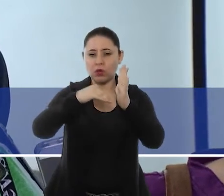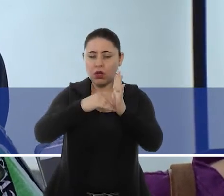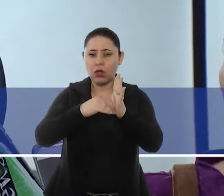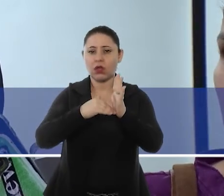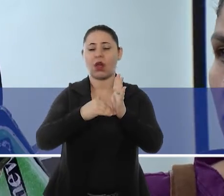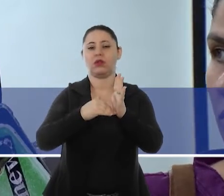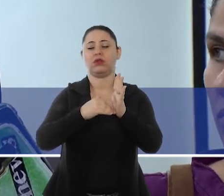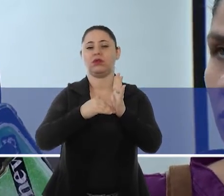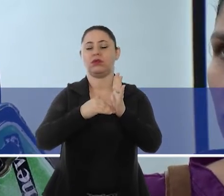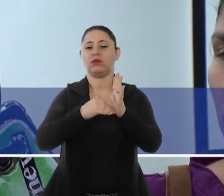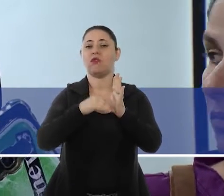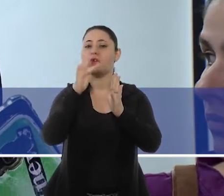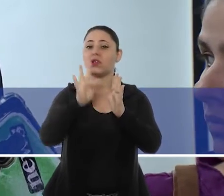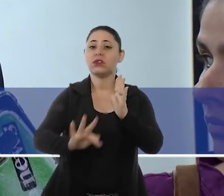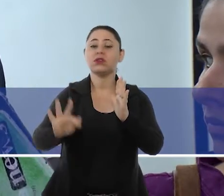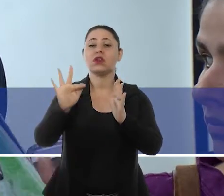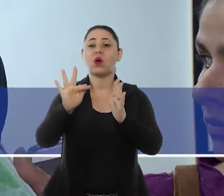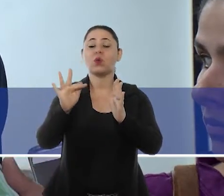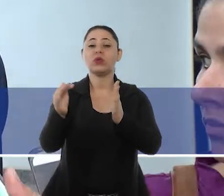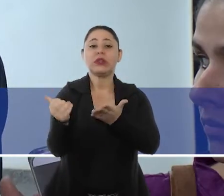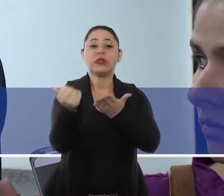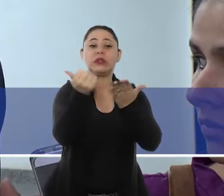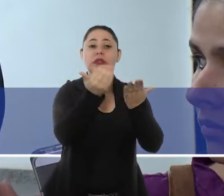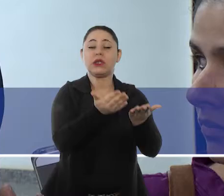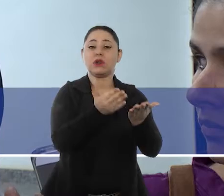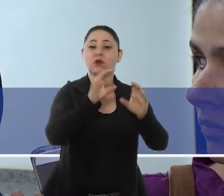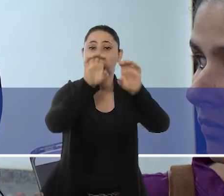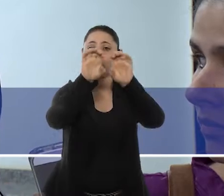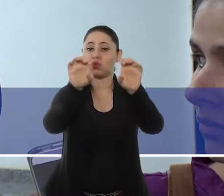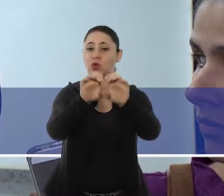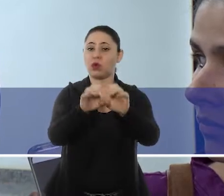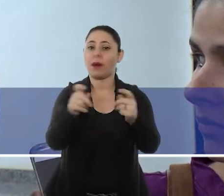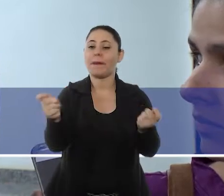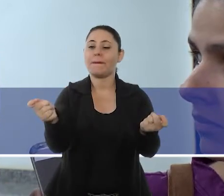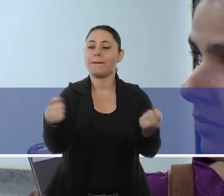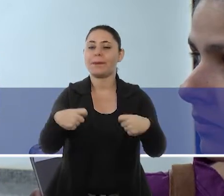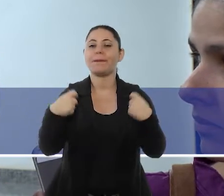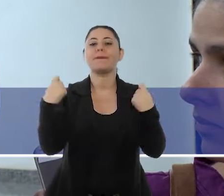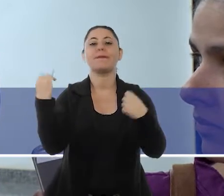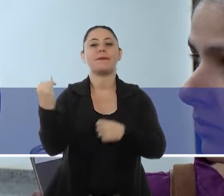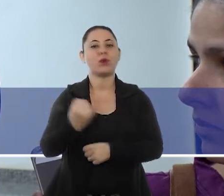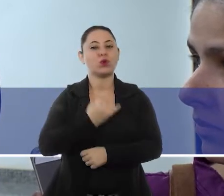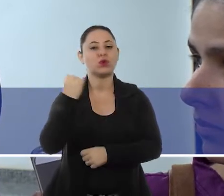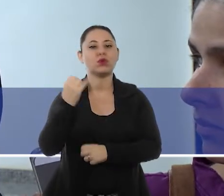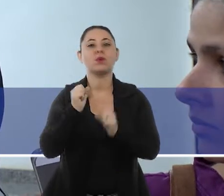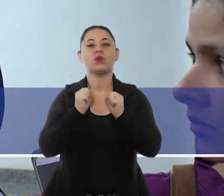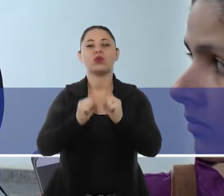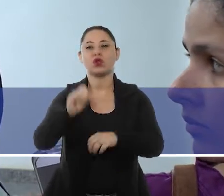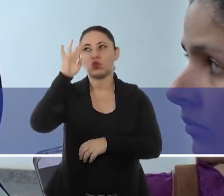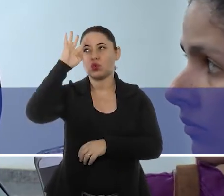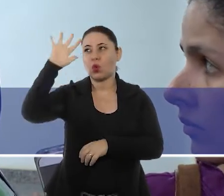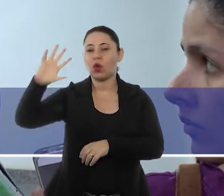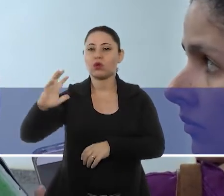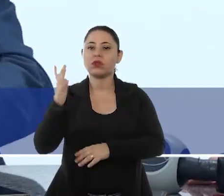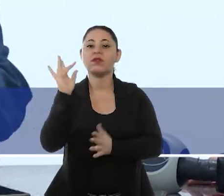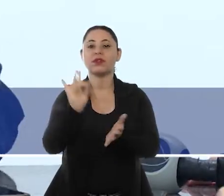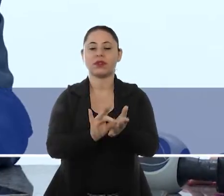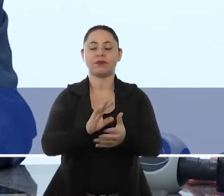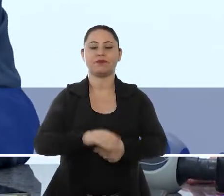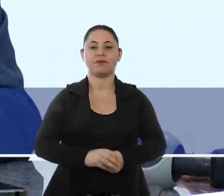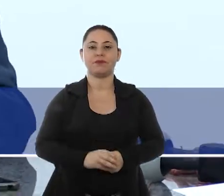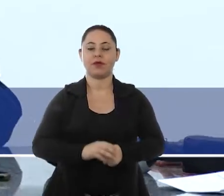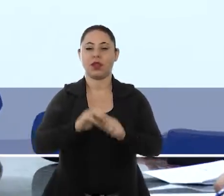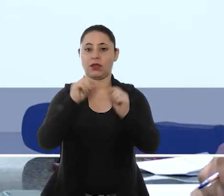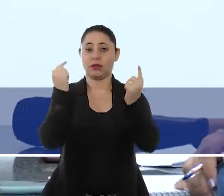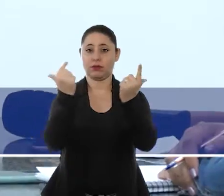nós devemos isso ao Senado Federal, que deu a infraestrutura necessária para que a gente pudesse efetivamente concretizar esse sonho. A